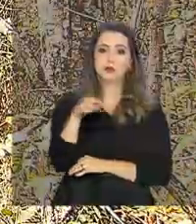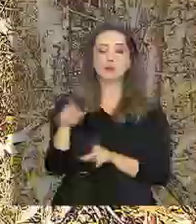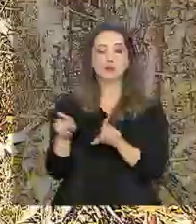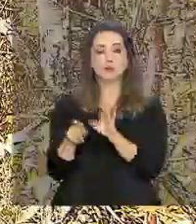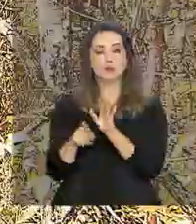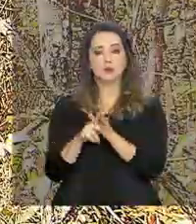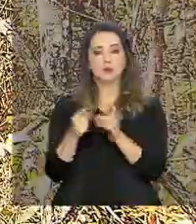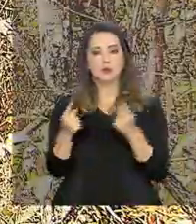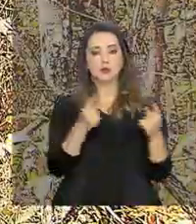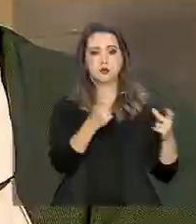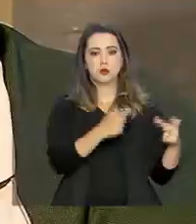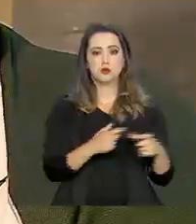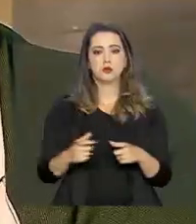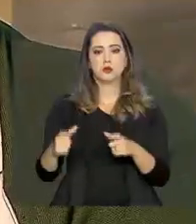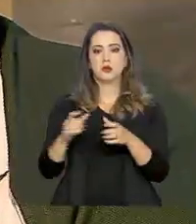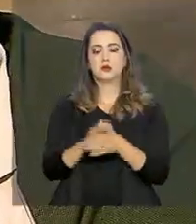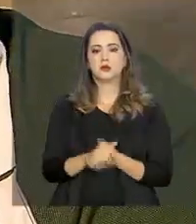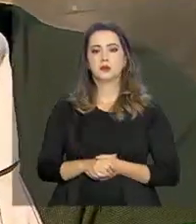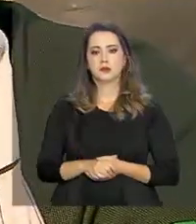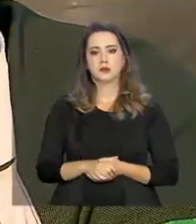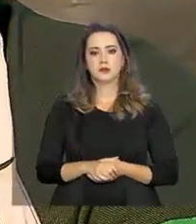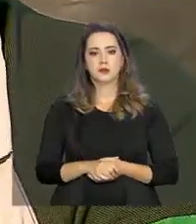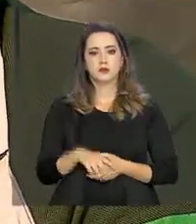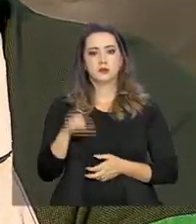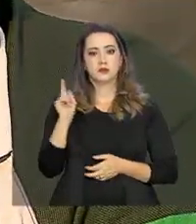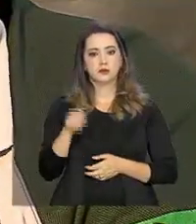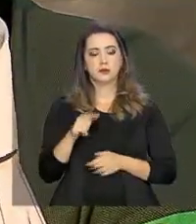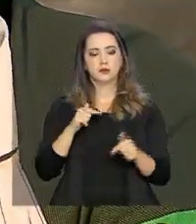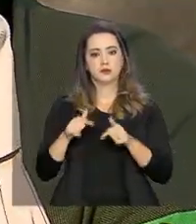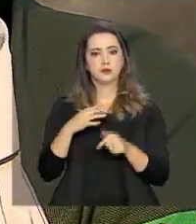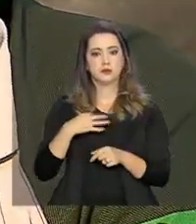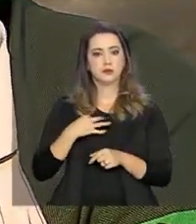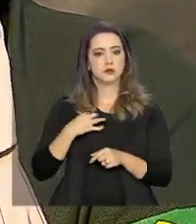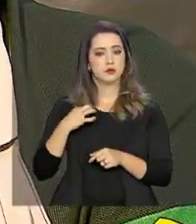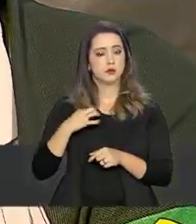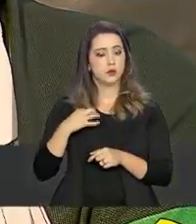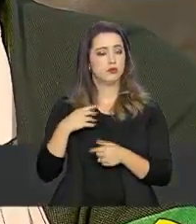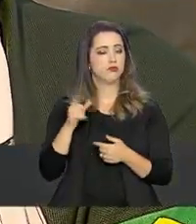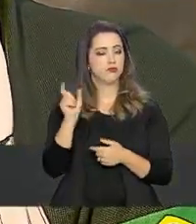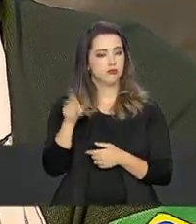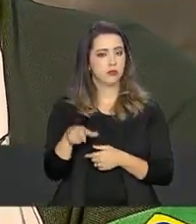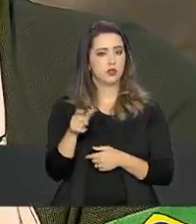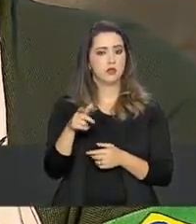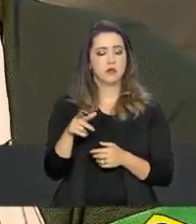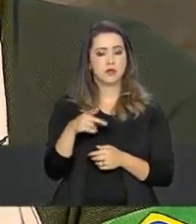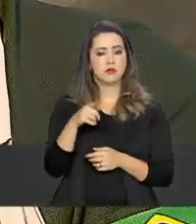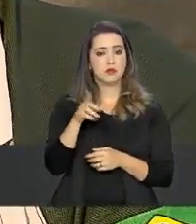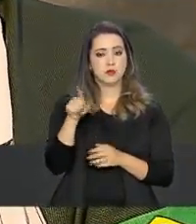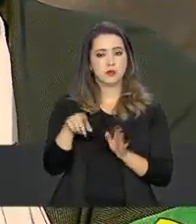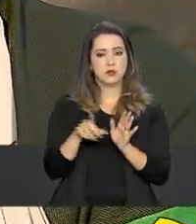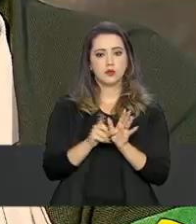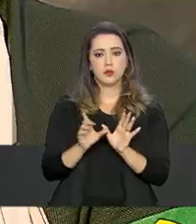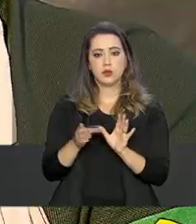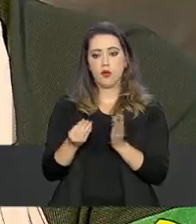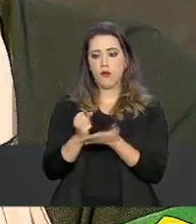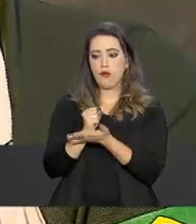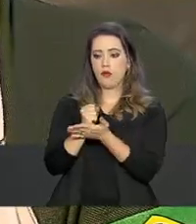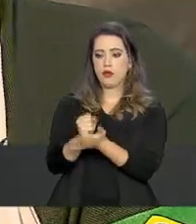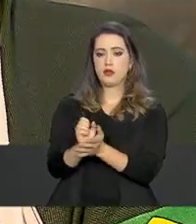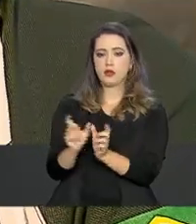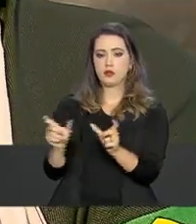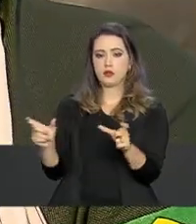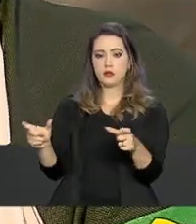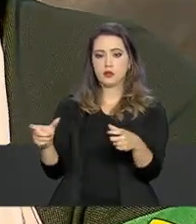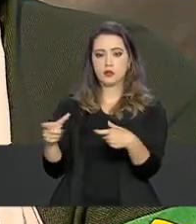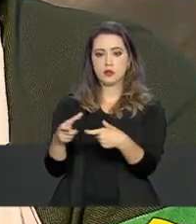de suas terras ela é uma ação voluntária do proprietário de terra que destinam parte da sua propriedade ou à